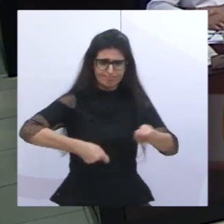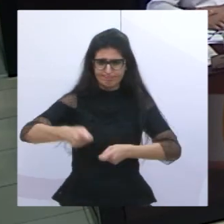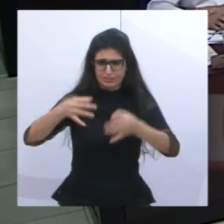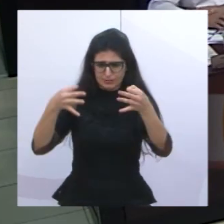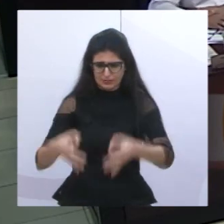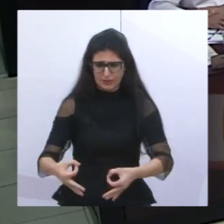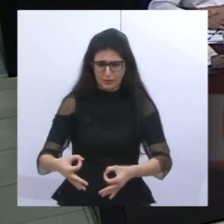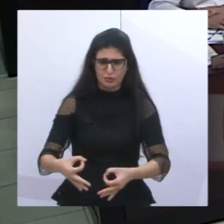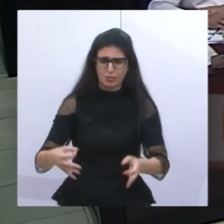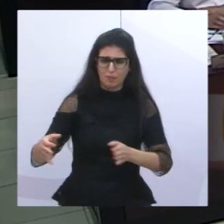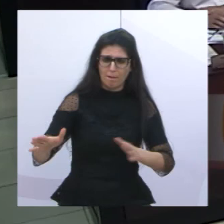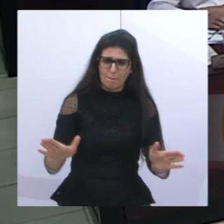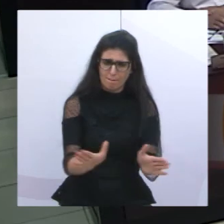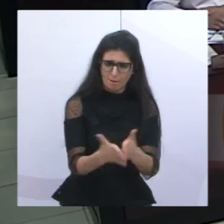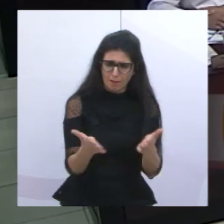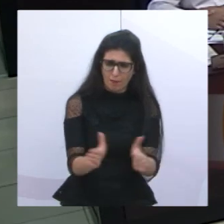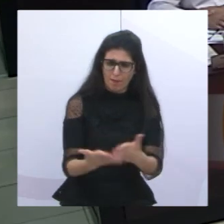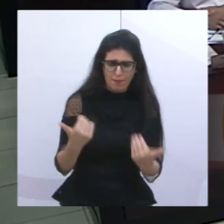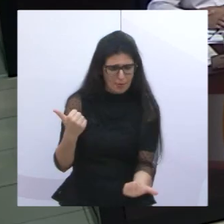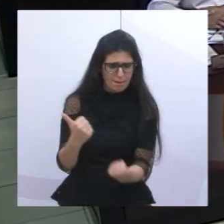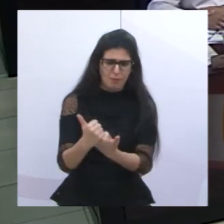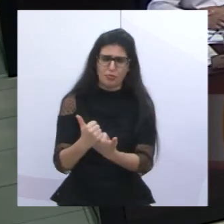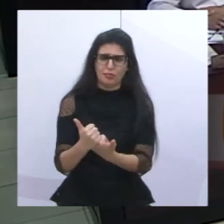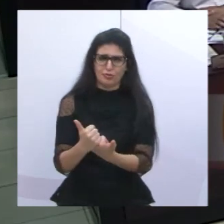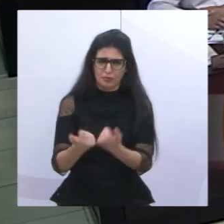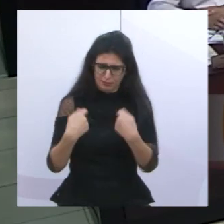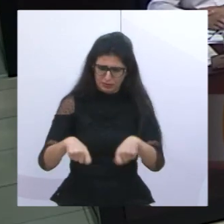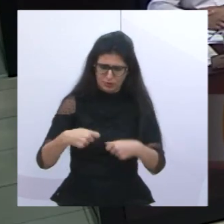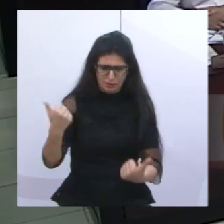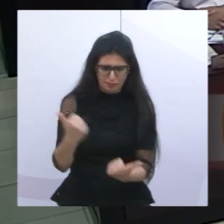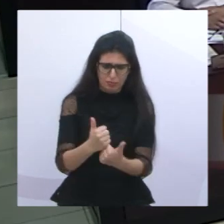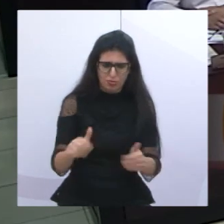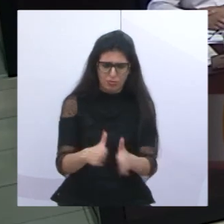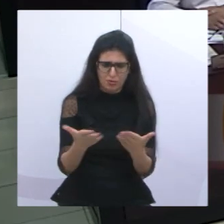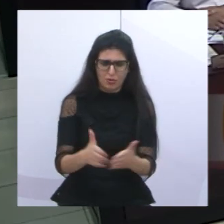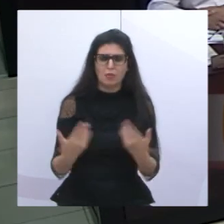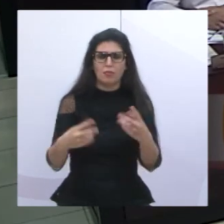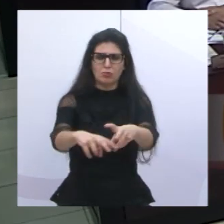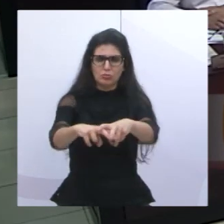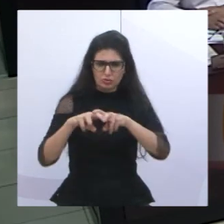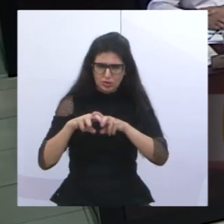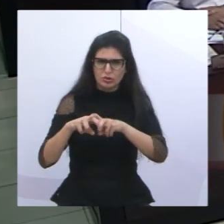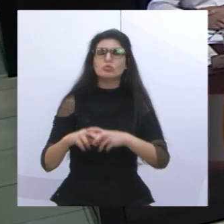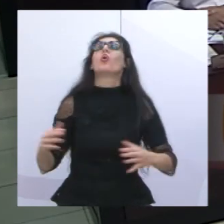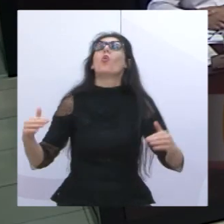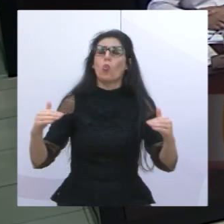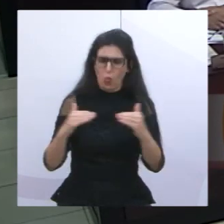precisa e que para quem é mais vulnerável. Por isso, sou favorável ao veto.